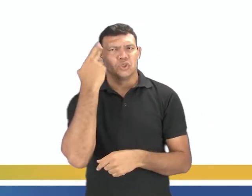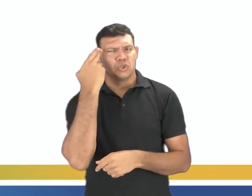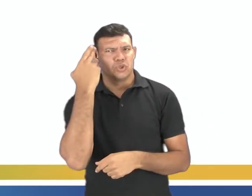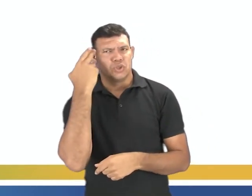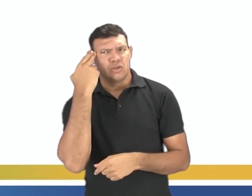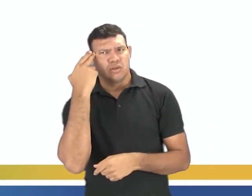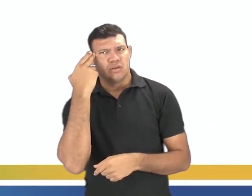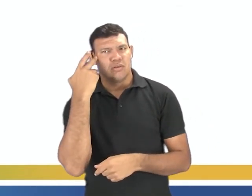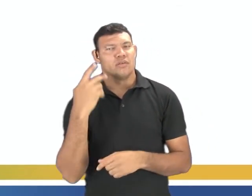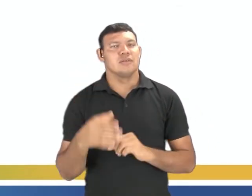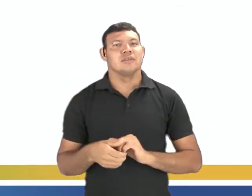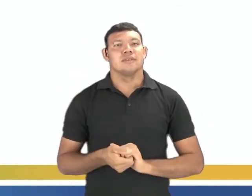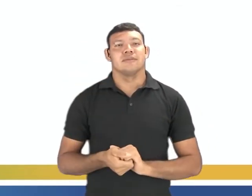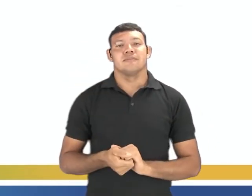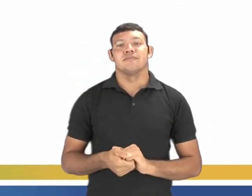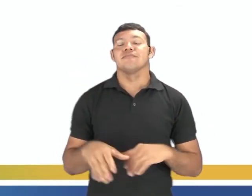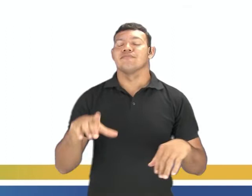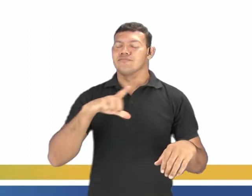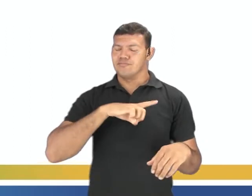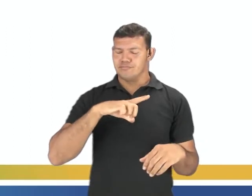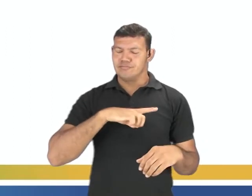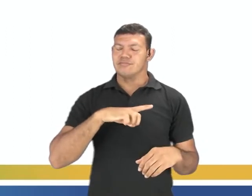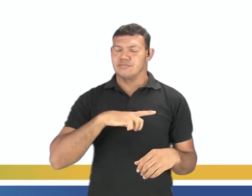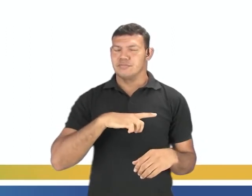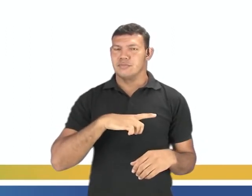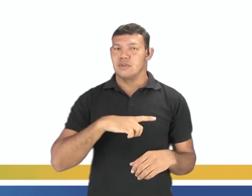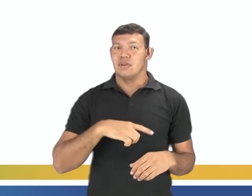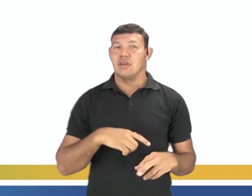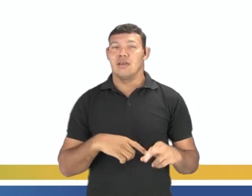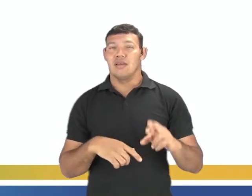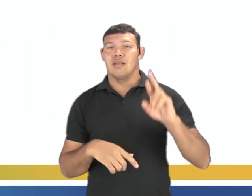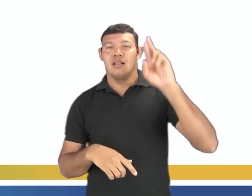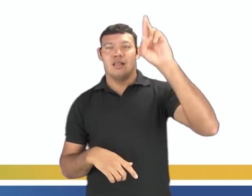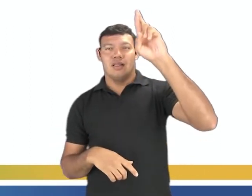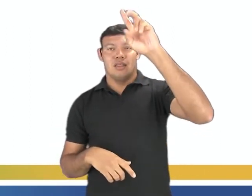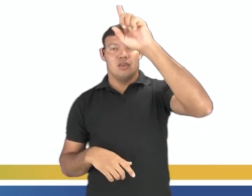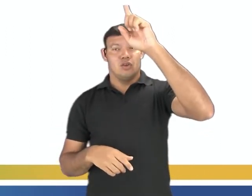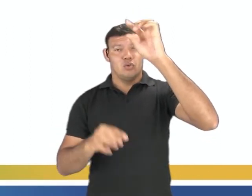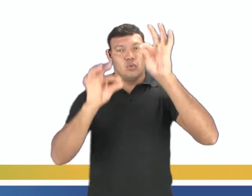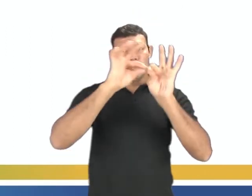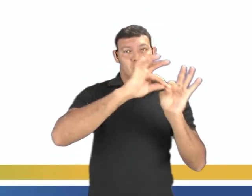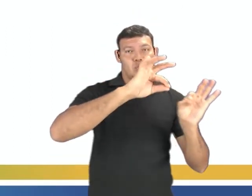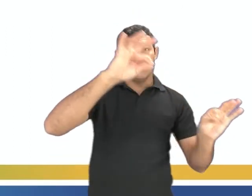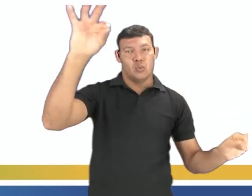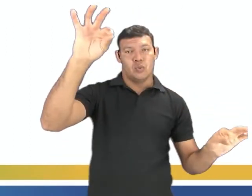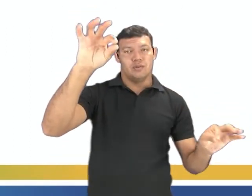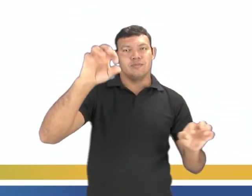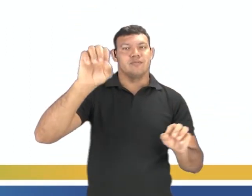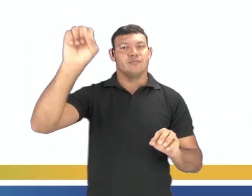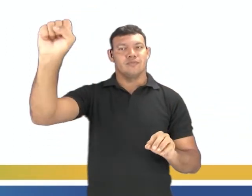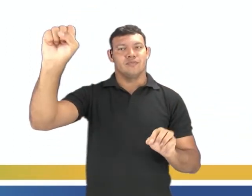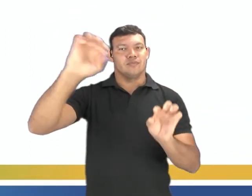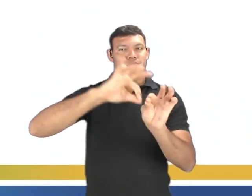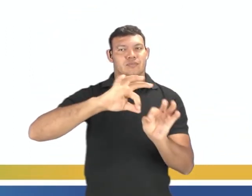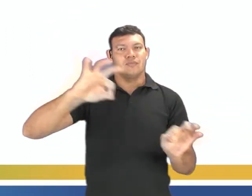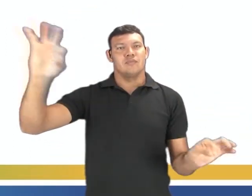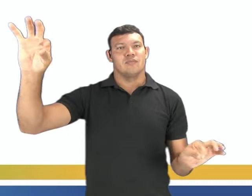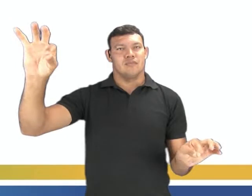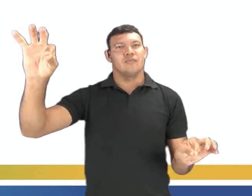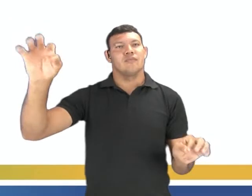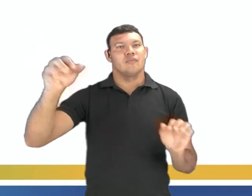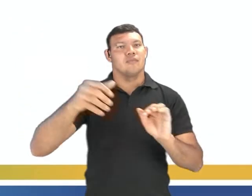situação. Nós temos a reta R e uma reta S. E ela é indicada por